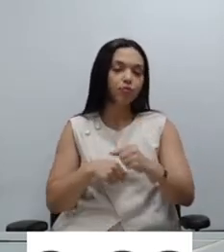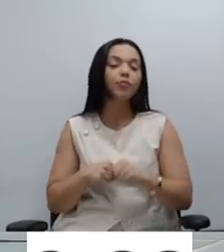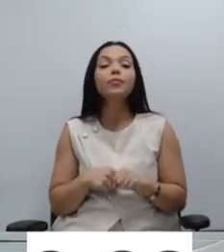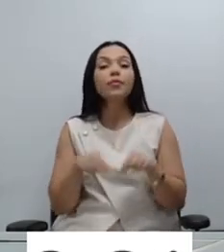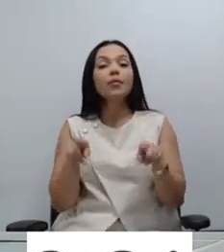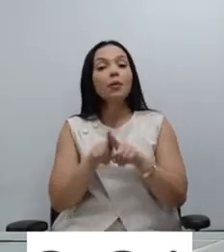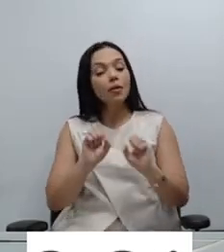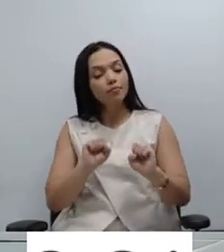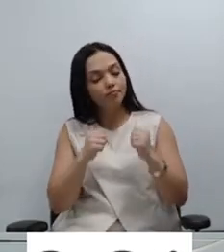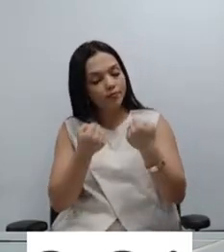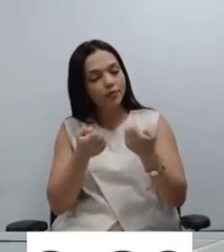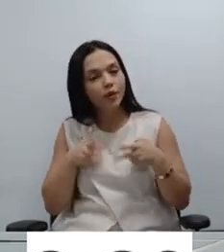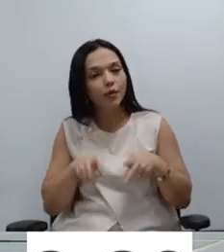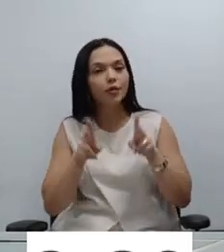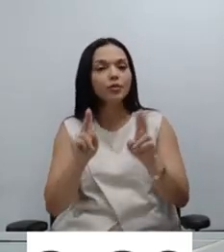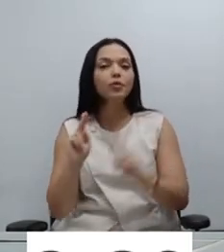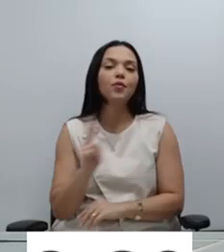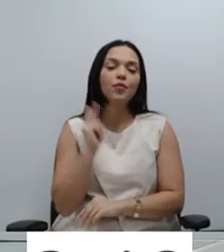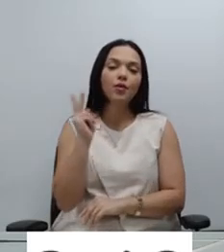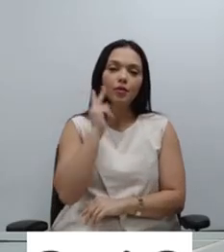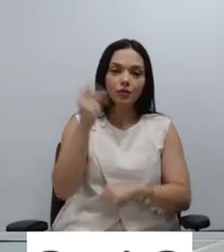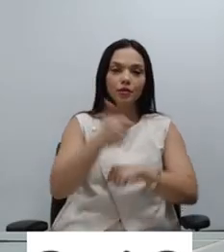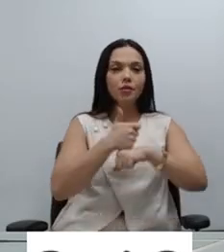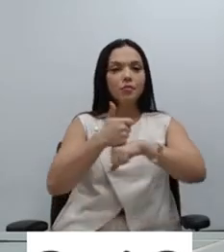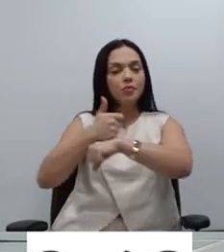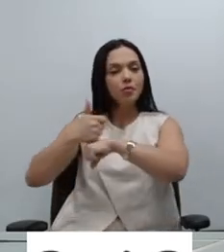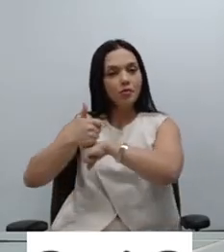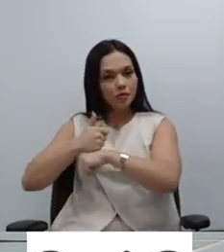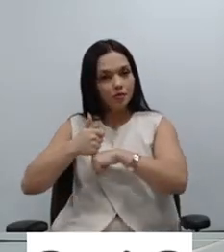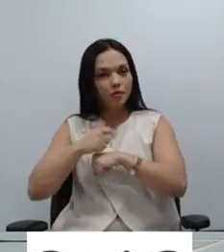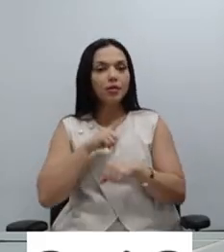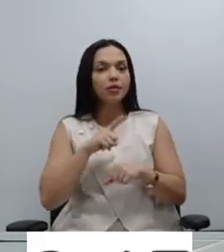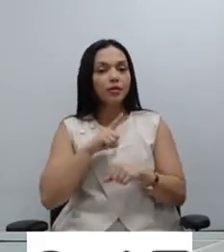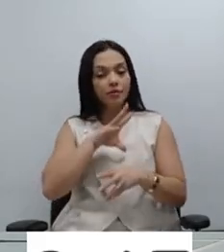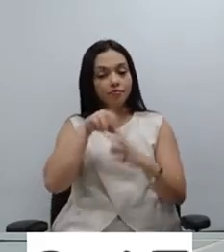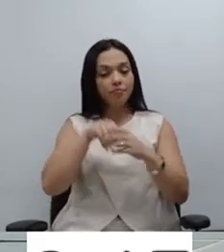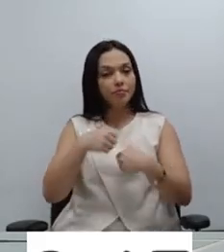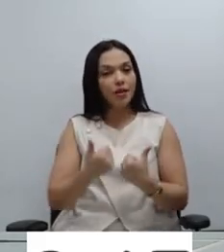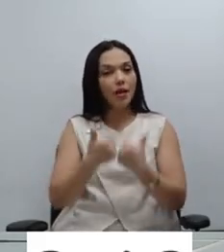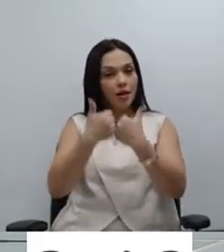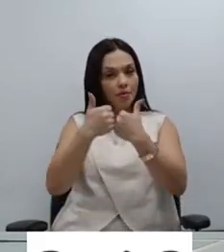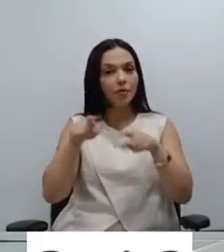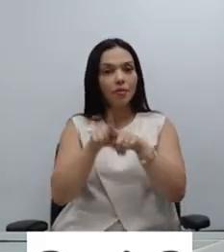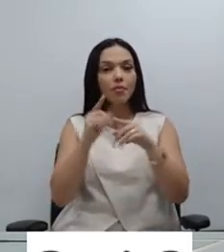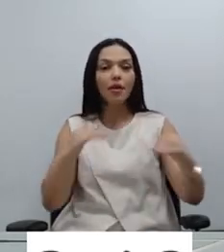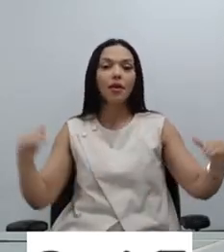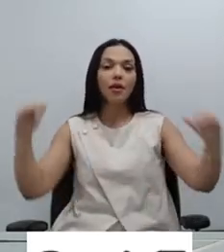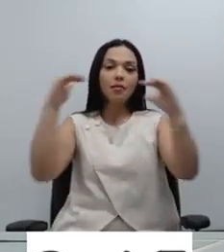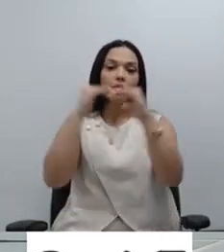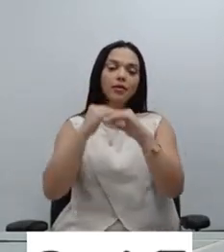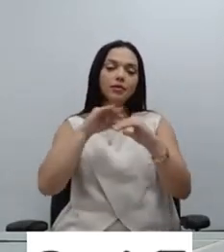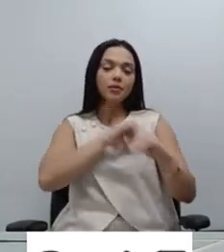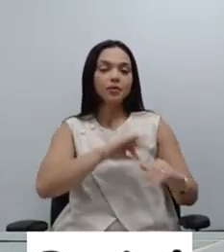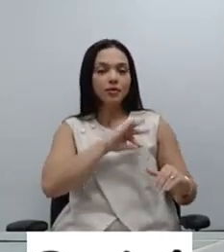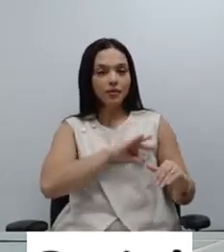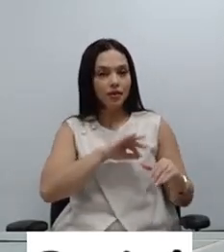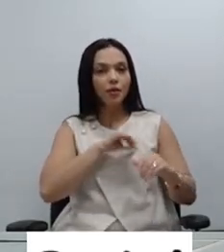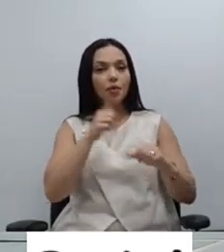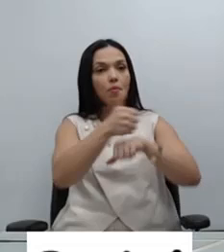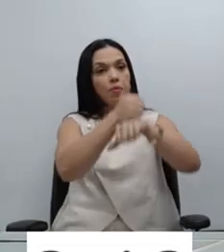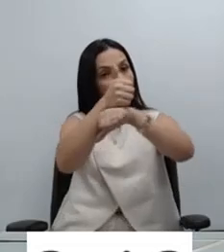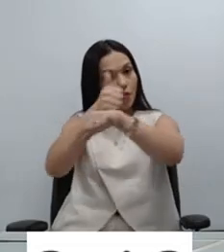empenhando esforços pela continuidade da valorização das categorias que compõem o quadro de apoio e pela equiparação salarial e de condições de trabalho com as profissões